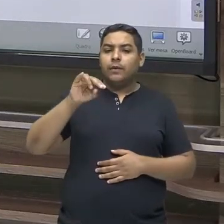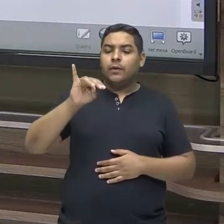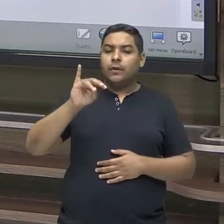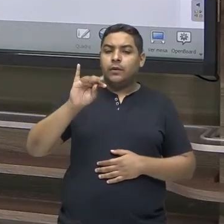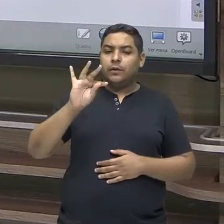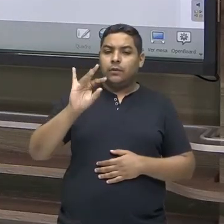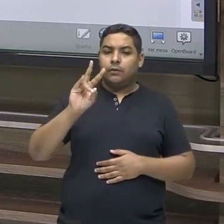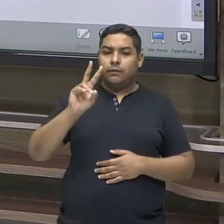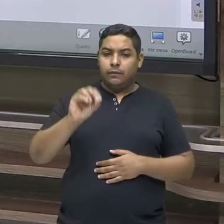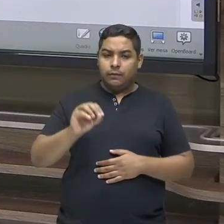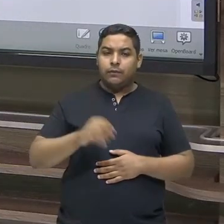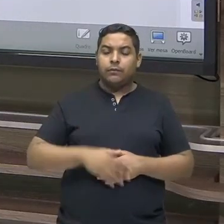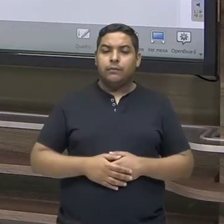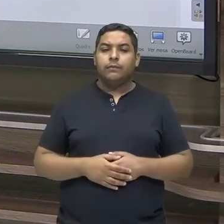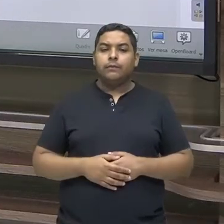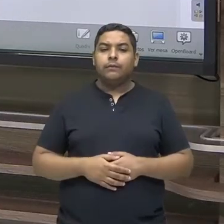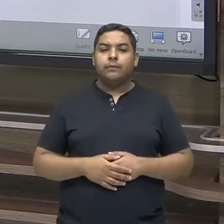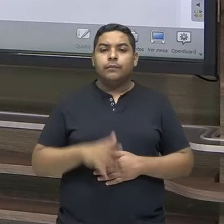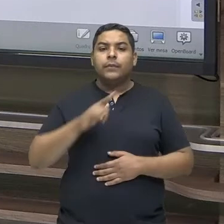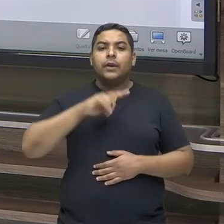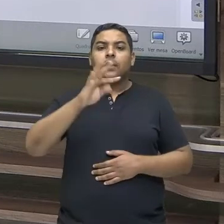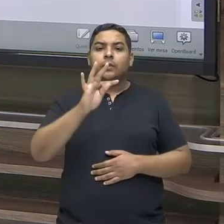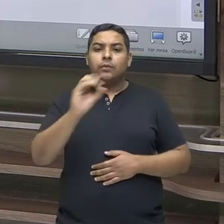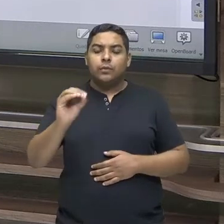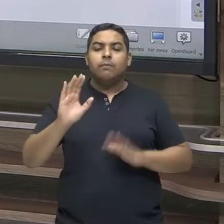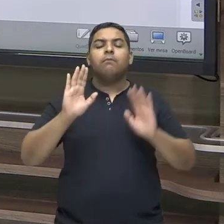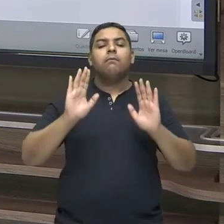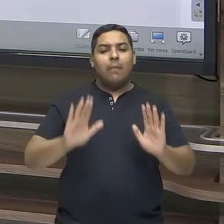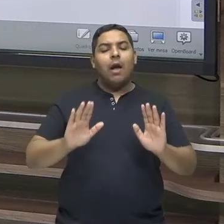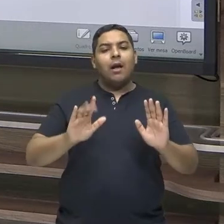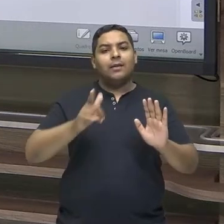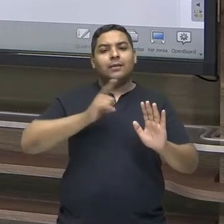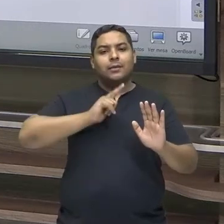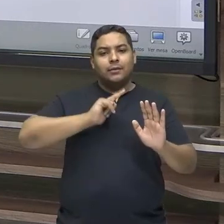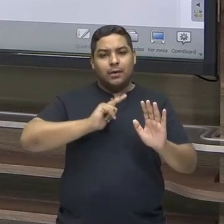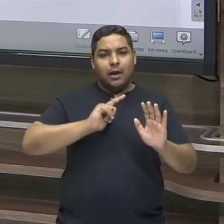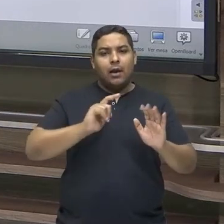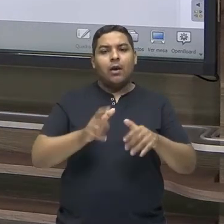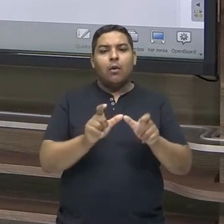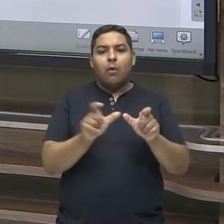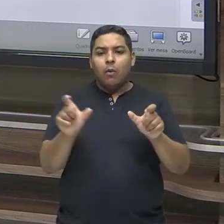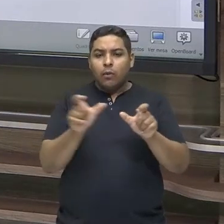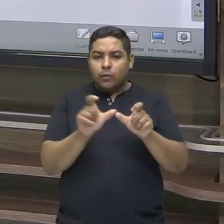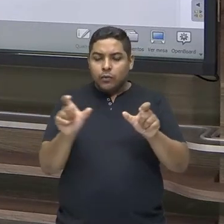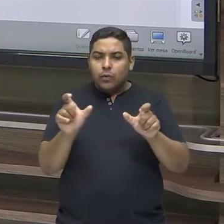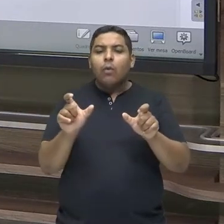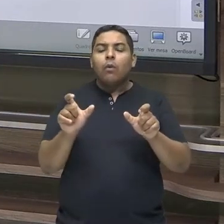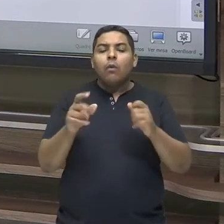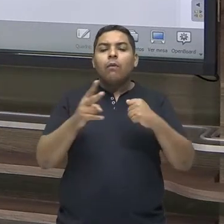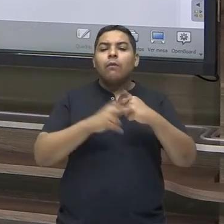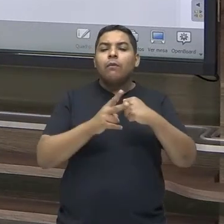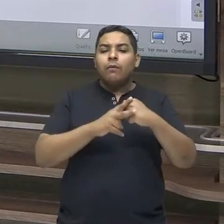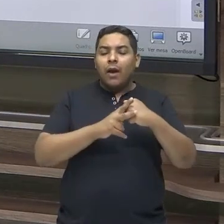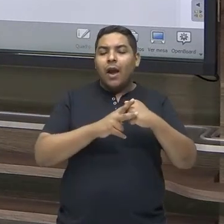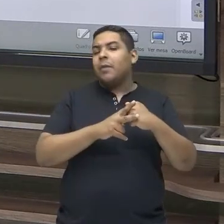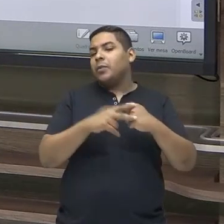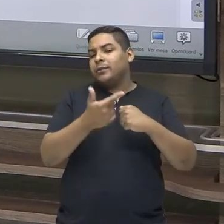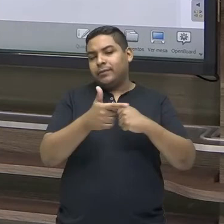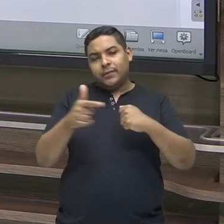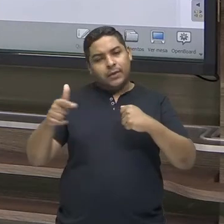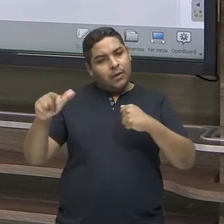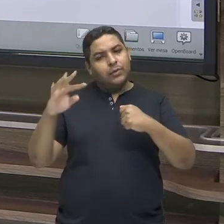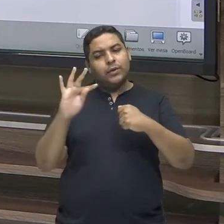infinitivo tem a presença do to. Só que quando eu conjugo aí com o verbo auxiliar, no caso do will, ele perde o to, ele fica sem